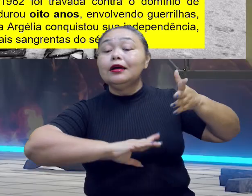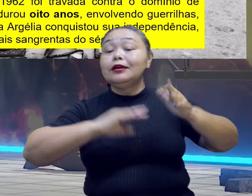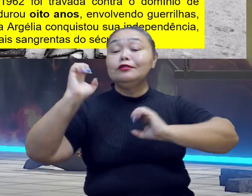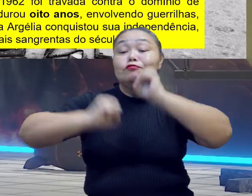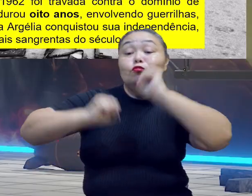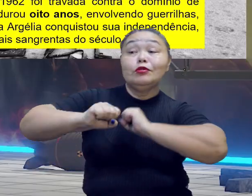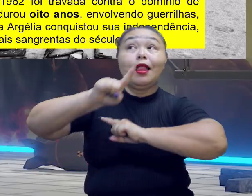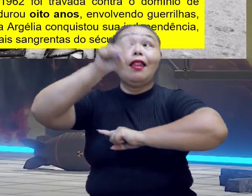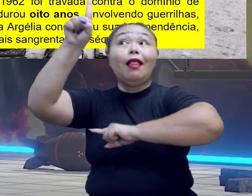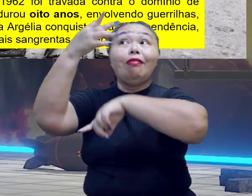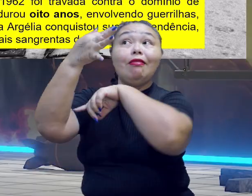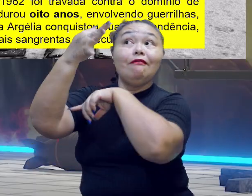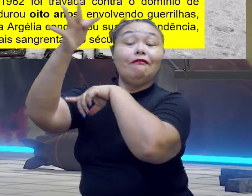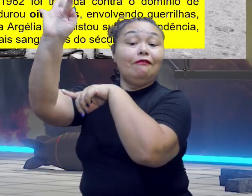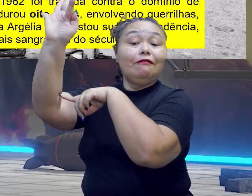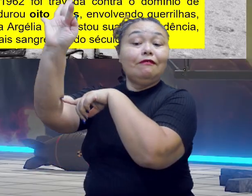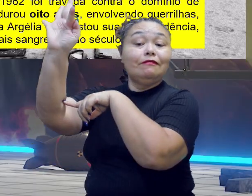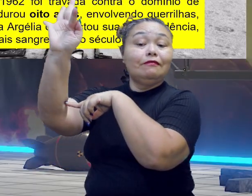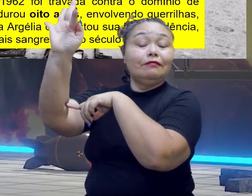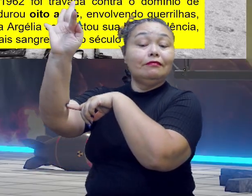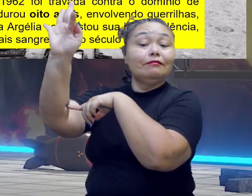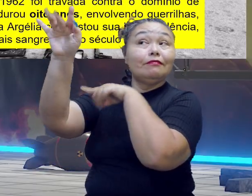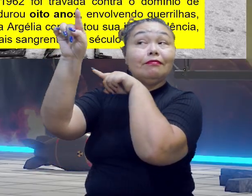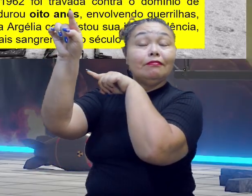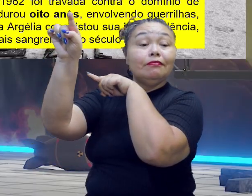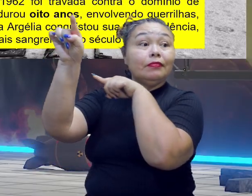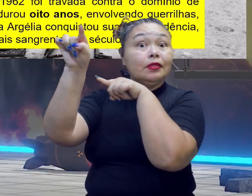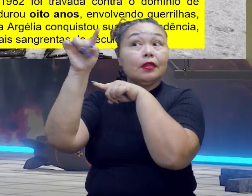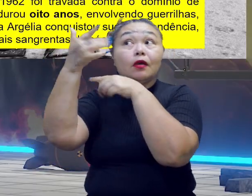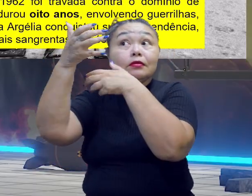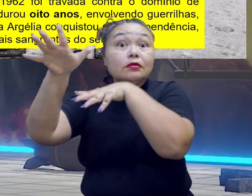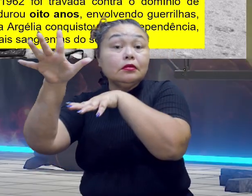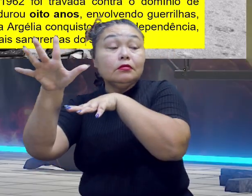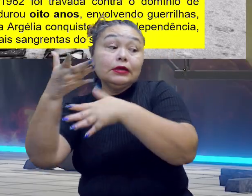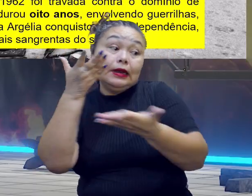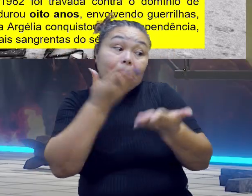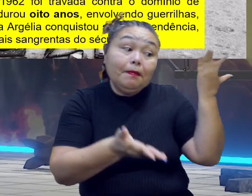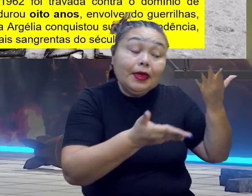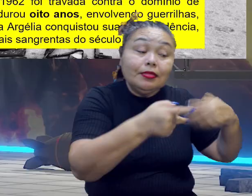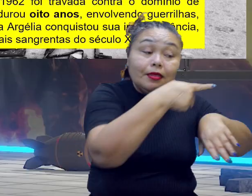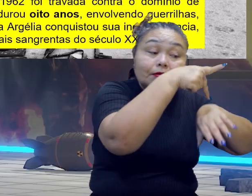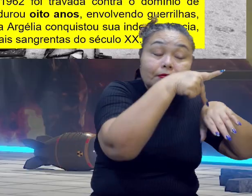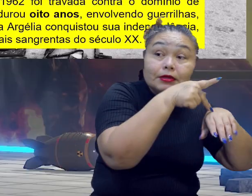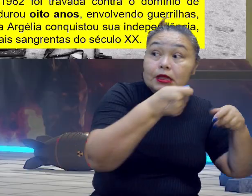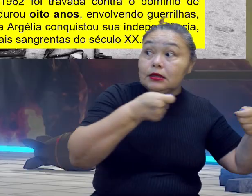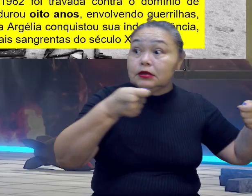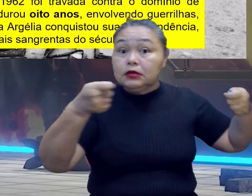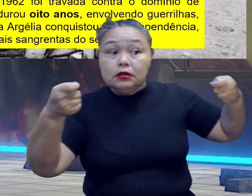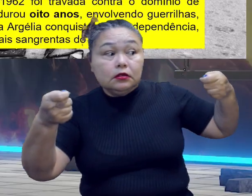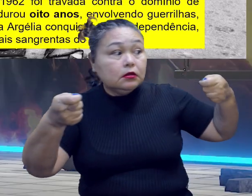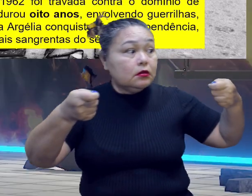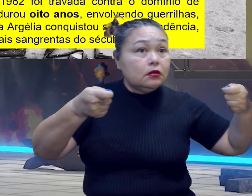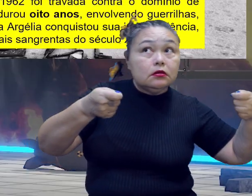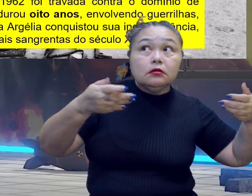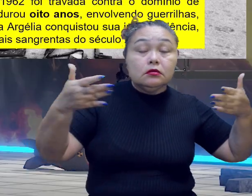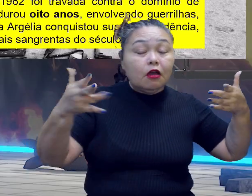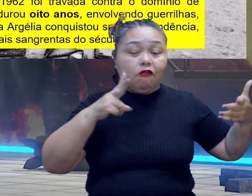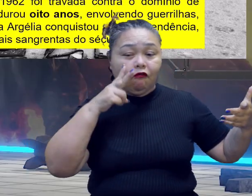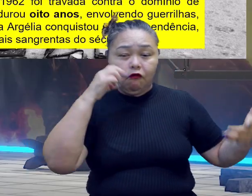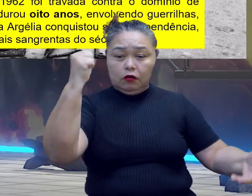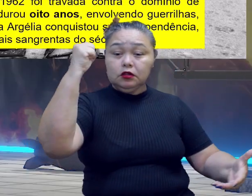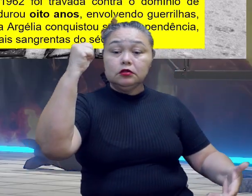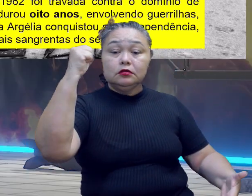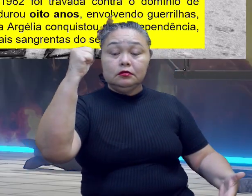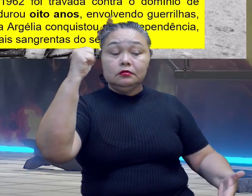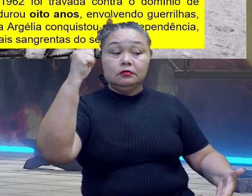indústria lá da França. E eles não queriam perder a Argélia. Então começa esse conflito